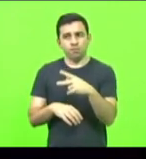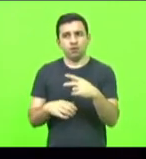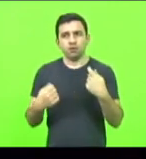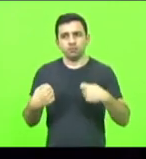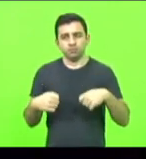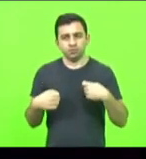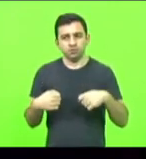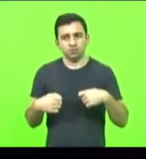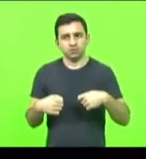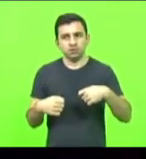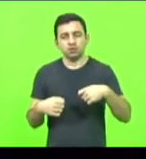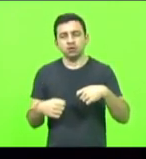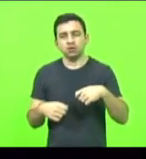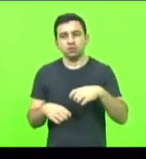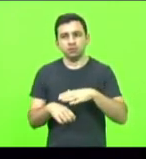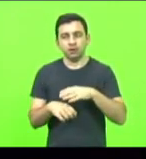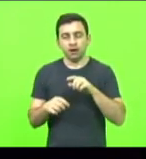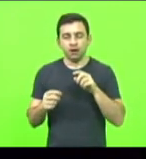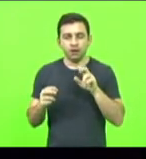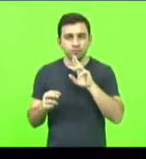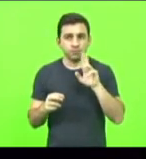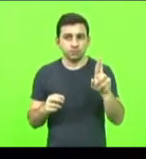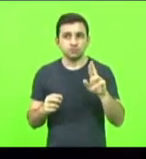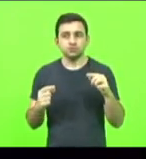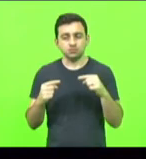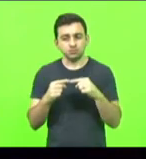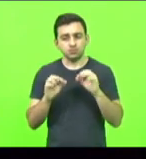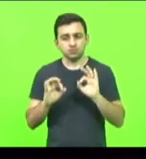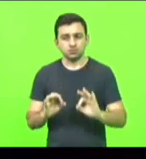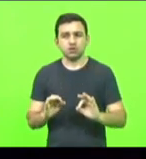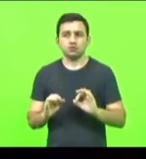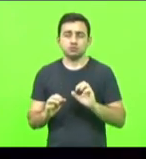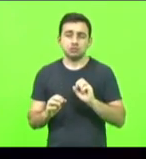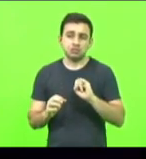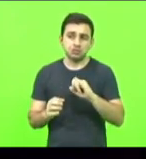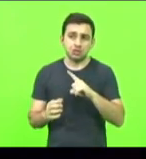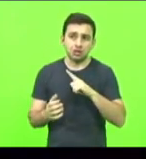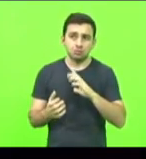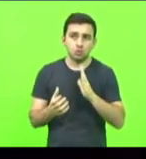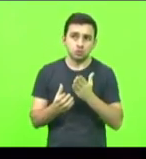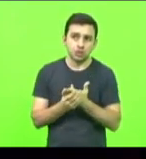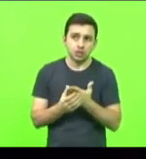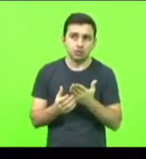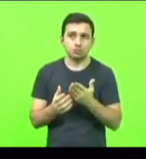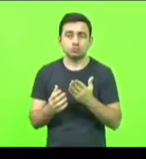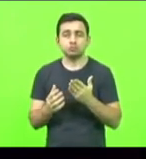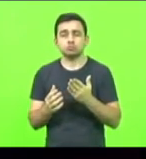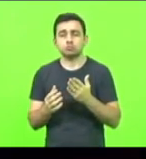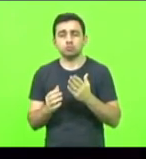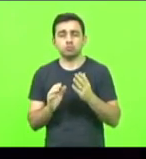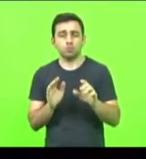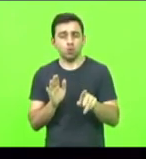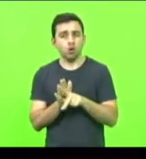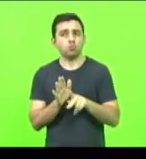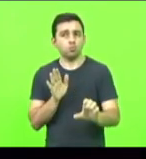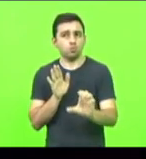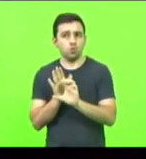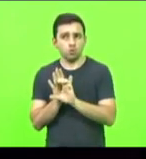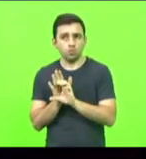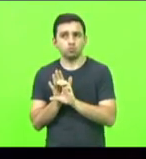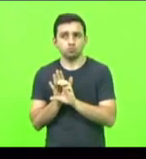e, obviamente, que terá as sanções previstas tanto no Código